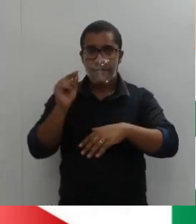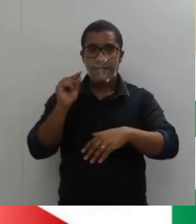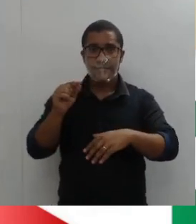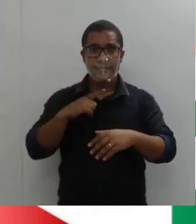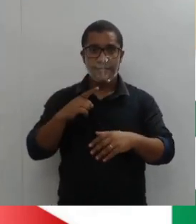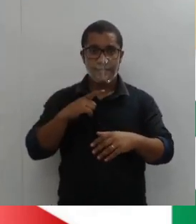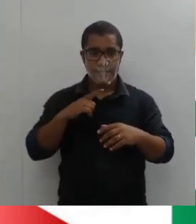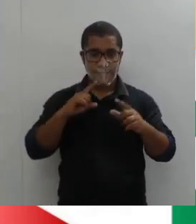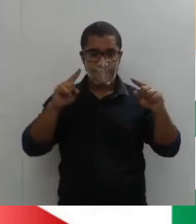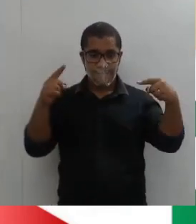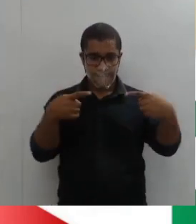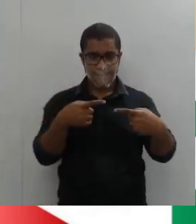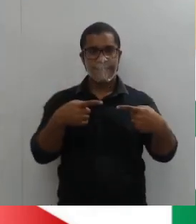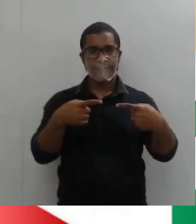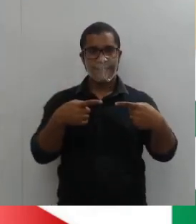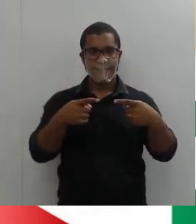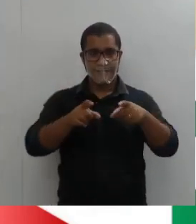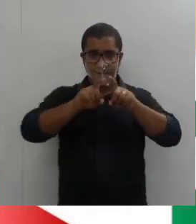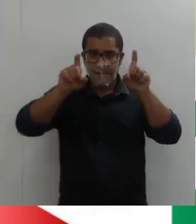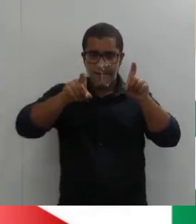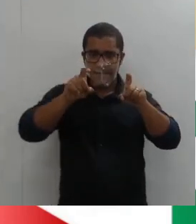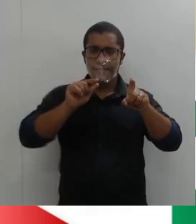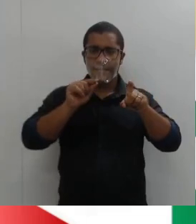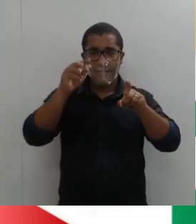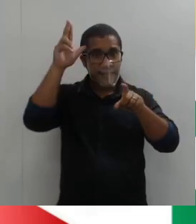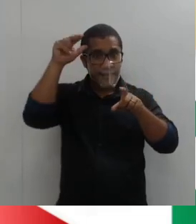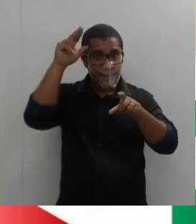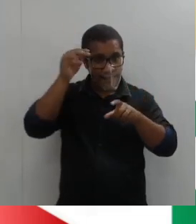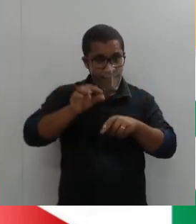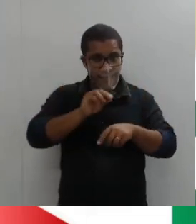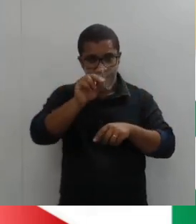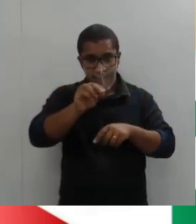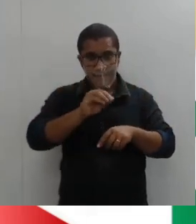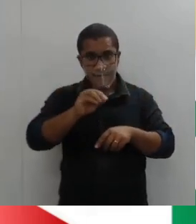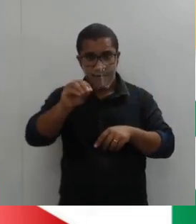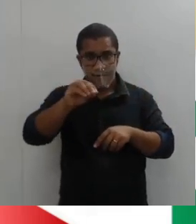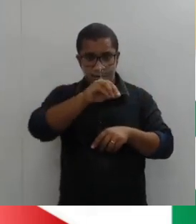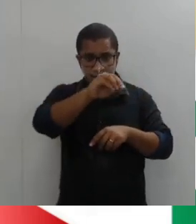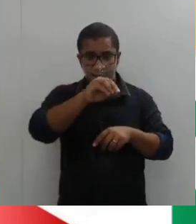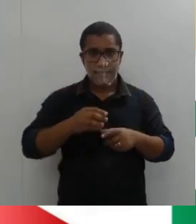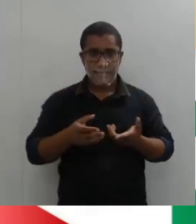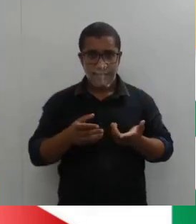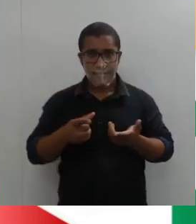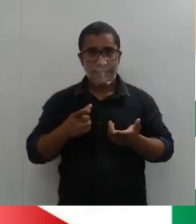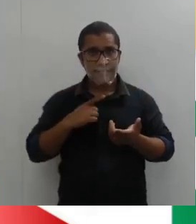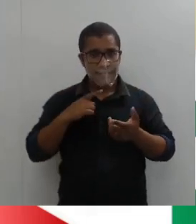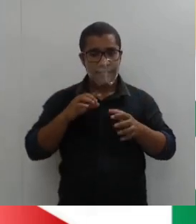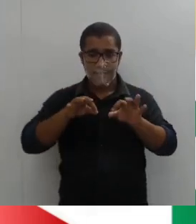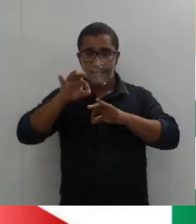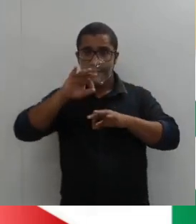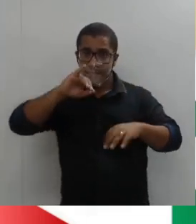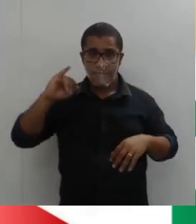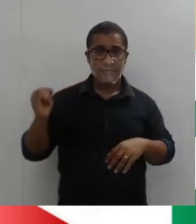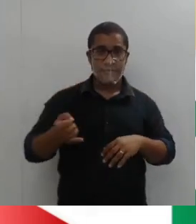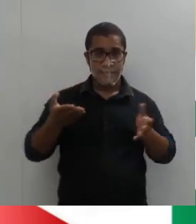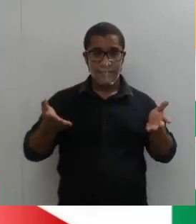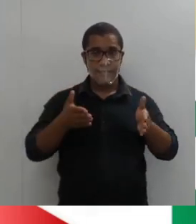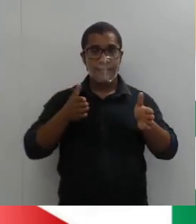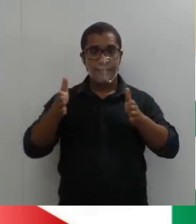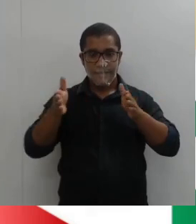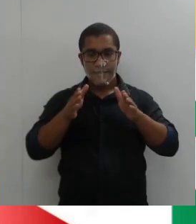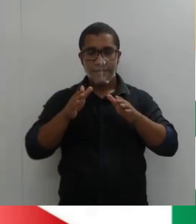um campeonato virtual de xadrez. Aproveitou o momento da pandemia que a gente estava vivendo, a questão